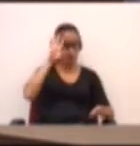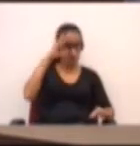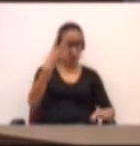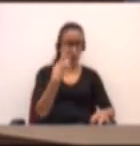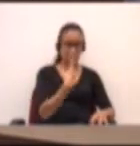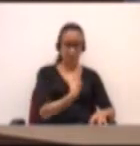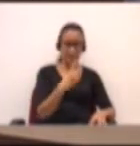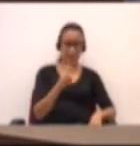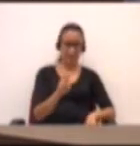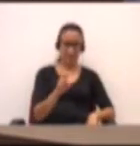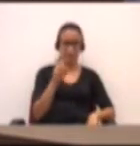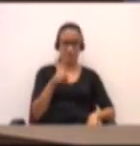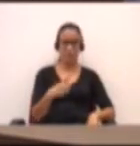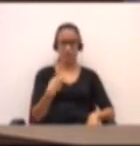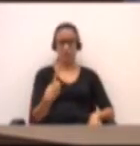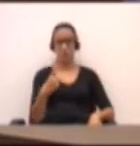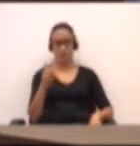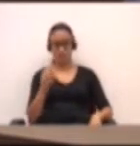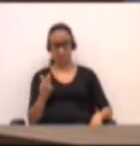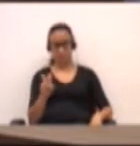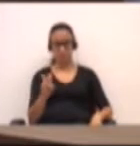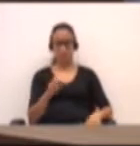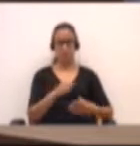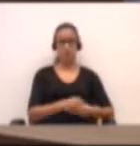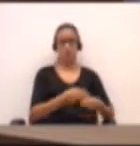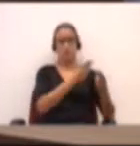15/2015. Autora, vereadora Lubogo.